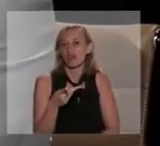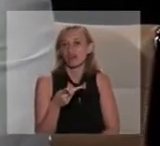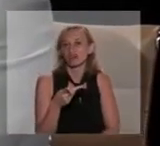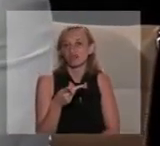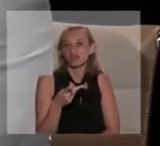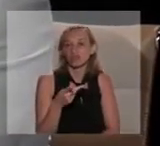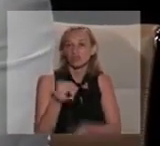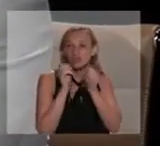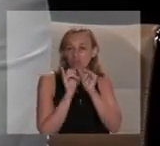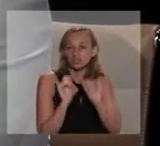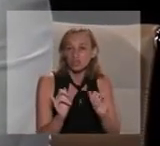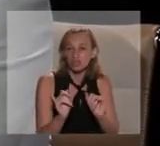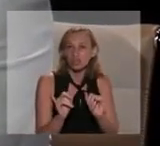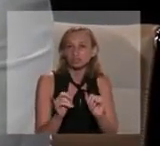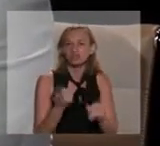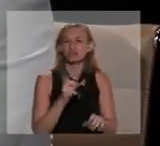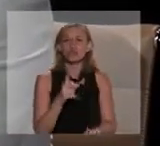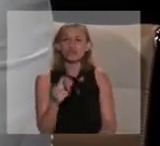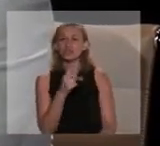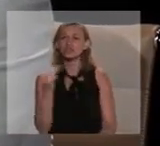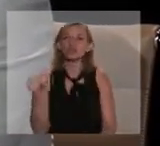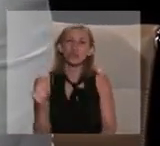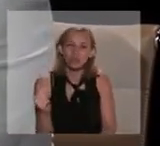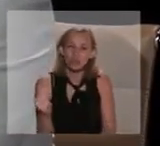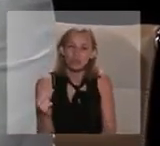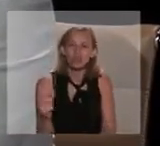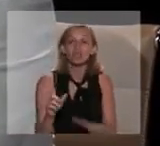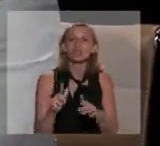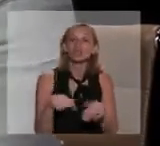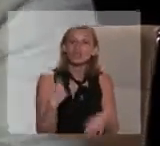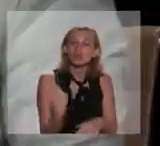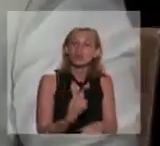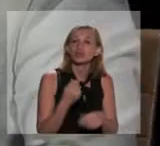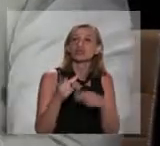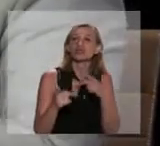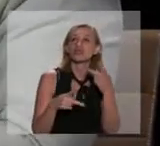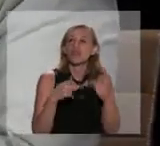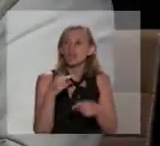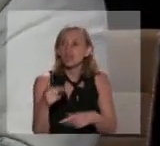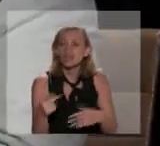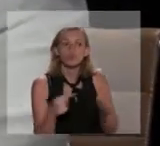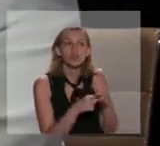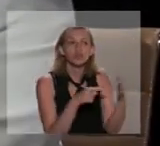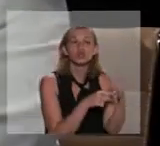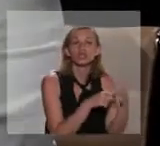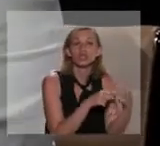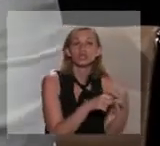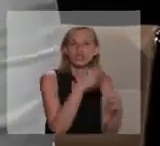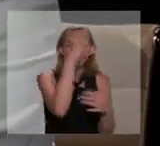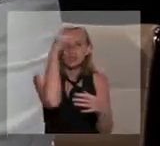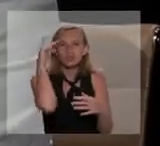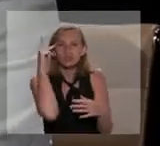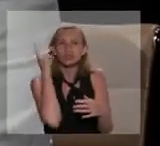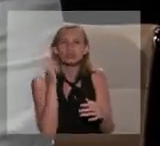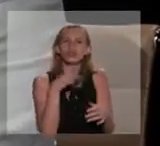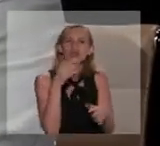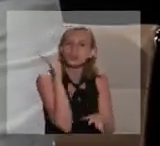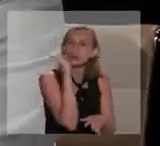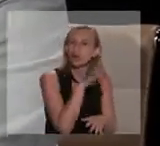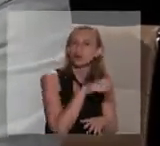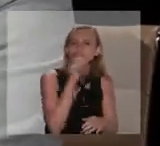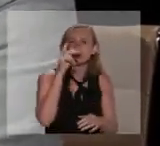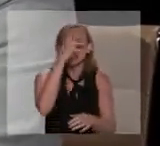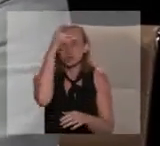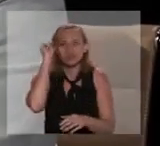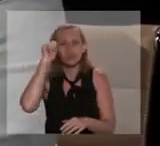ser militante, não é uma escolha. Né? Não é uma escolha. E a gente vem denunciando racismo e